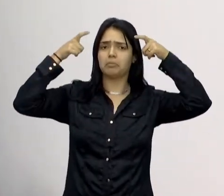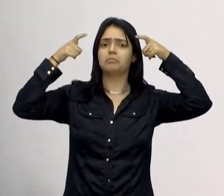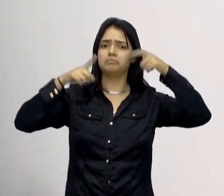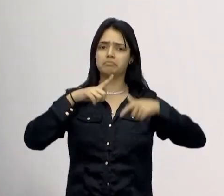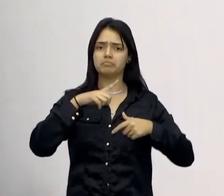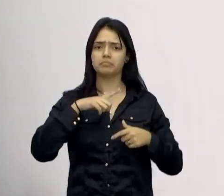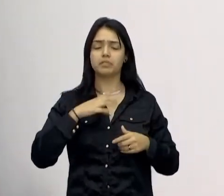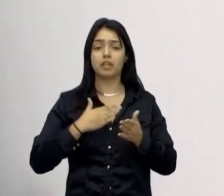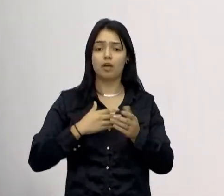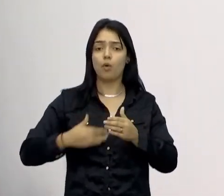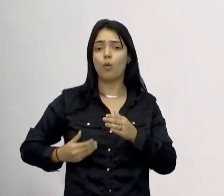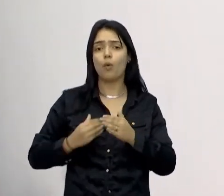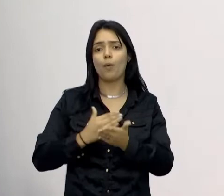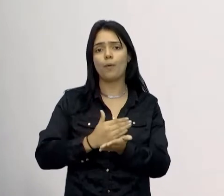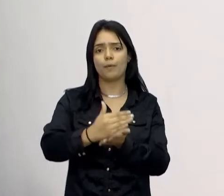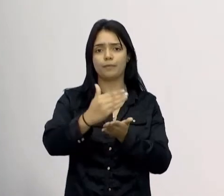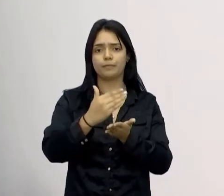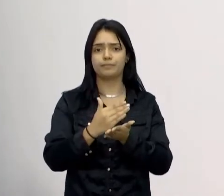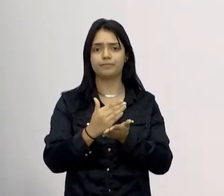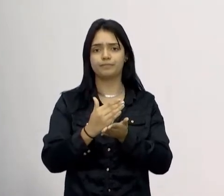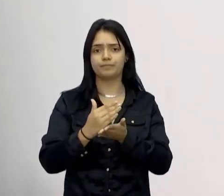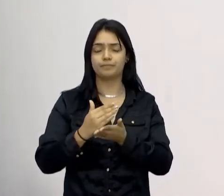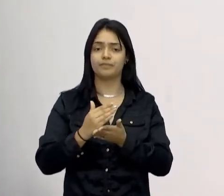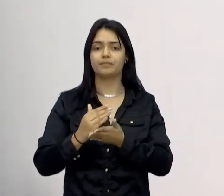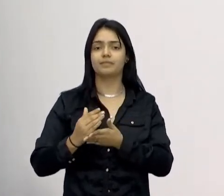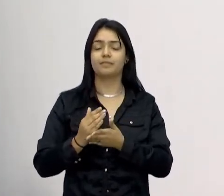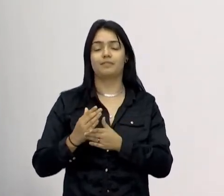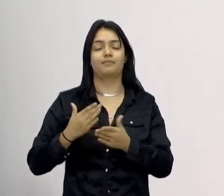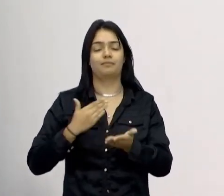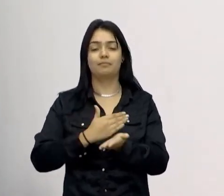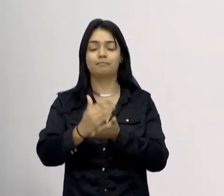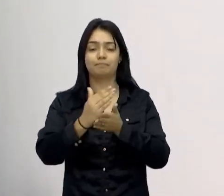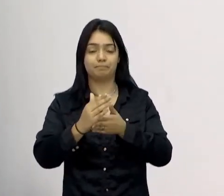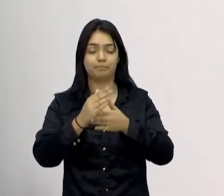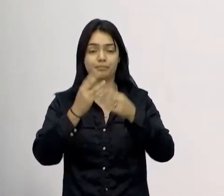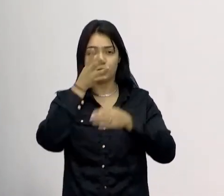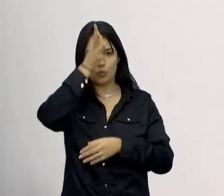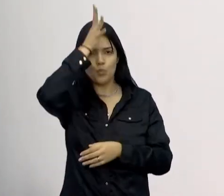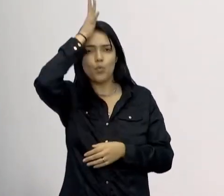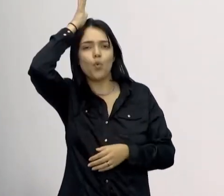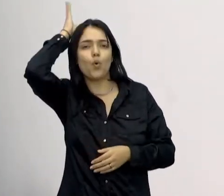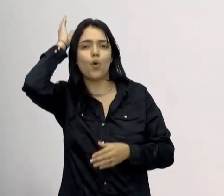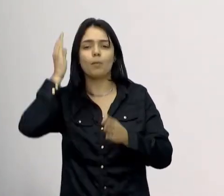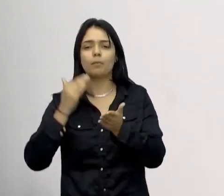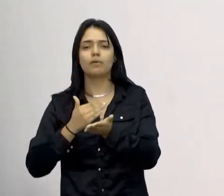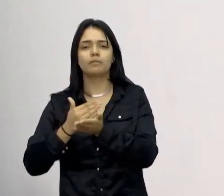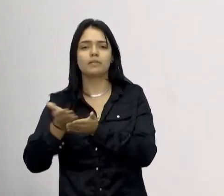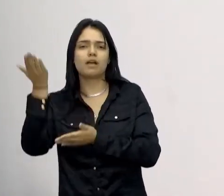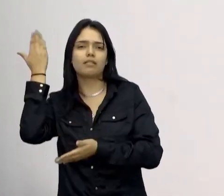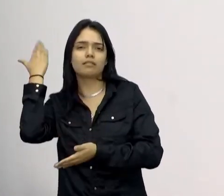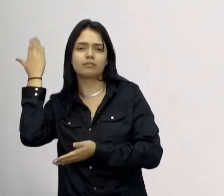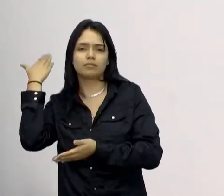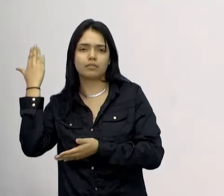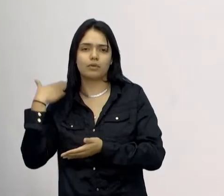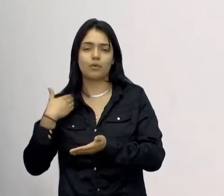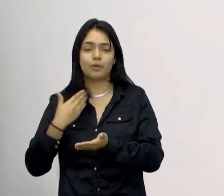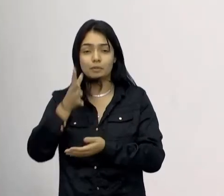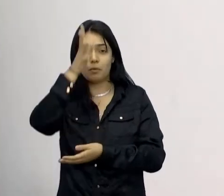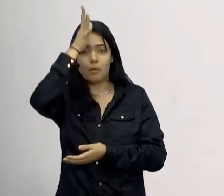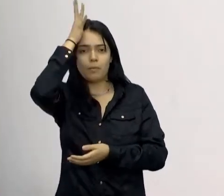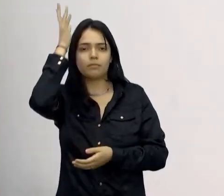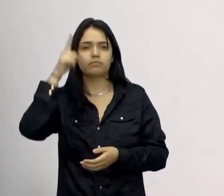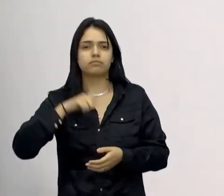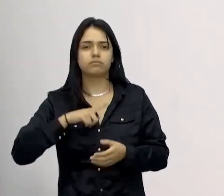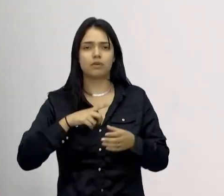surgiu após o Sacro Império Romano Germânico. O Sacro Império Romano Germânico